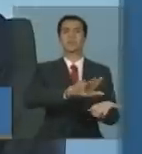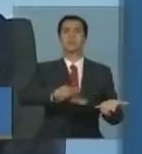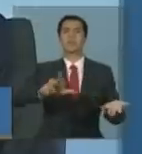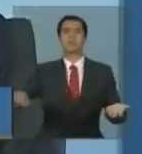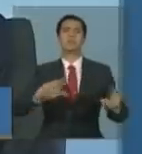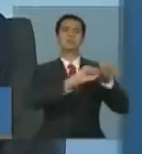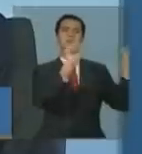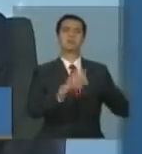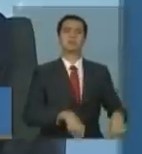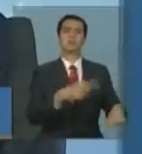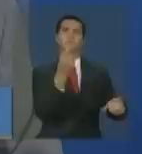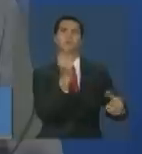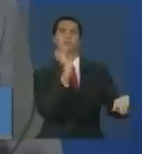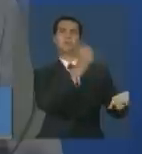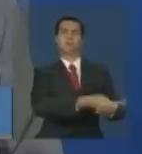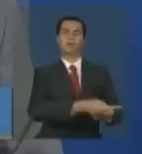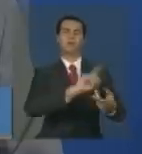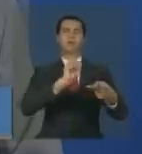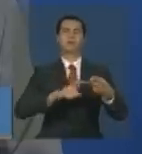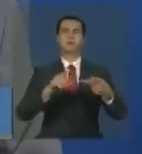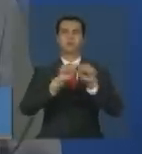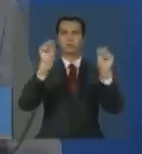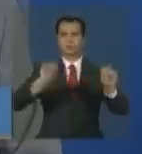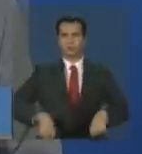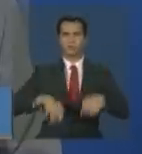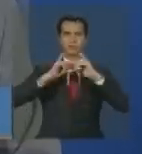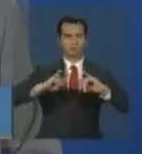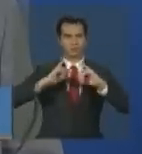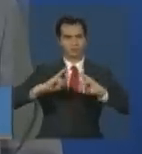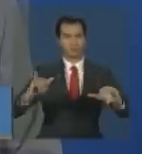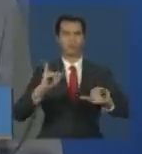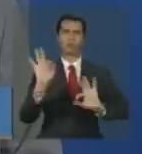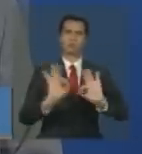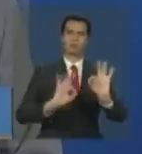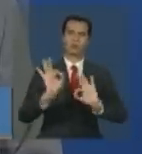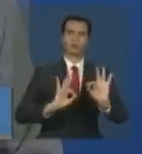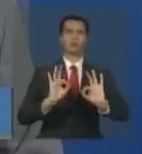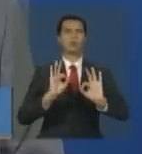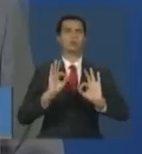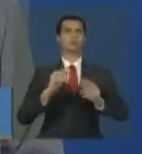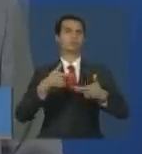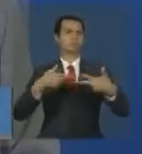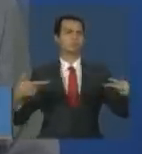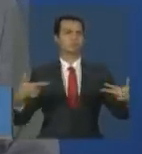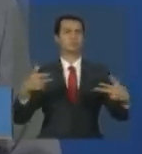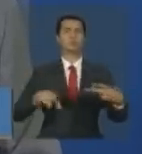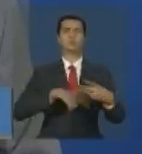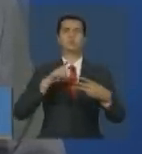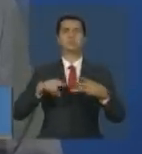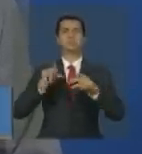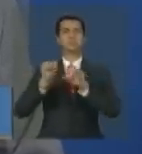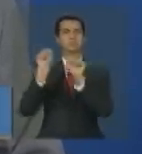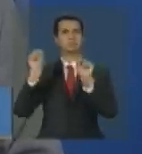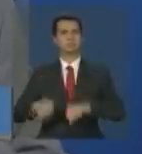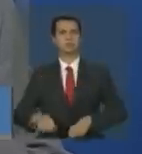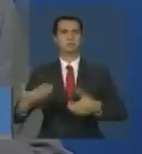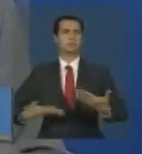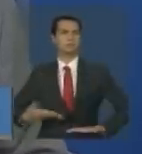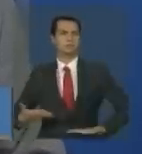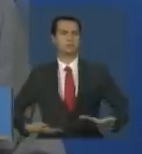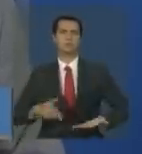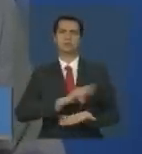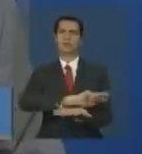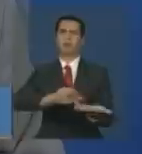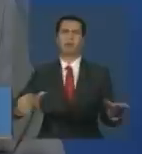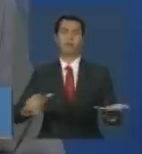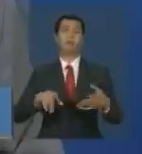de contas, são sistemas de informação dos nossos programas, dos nossos serviços. Então, o município lá, o secretário, ele